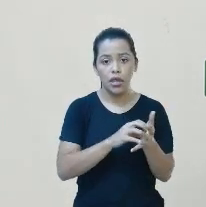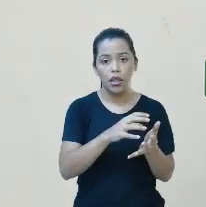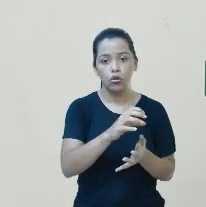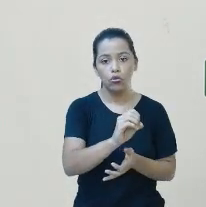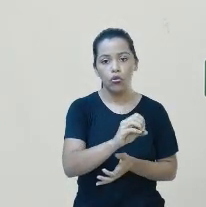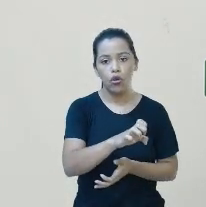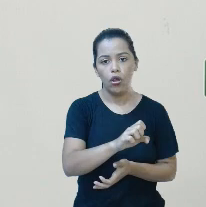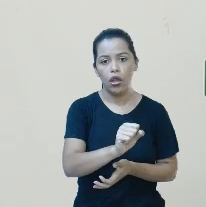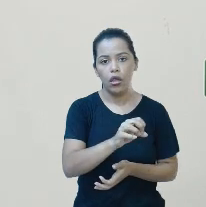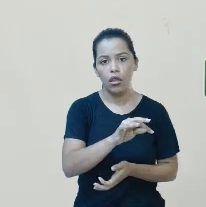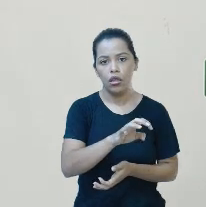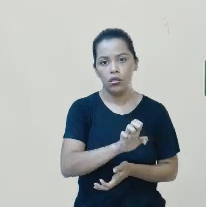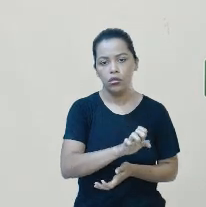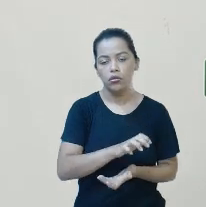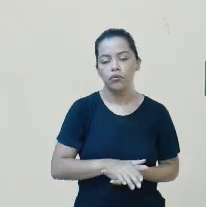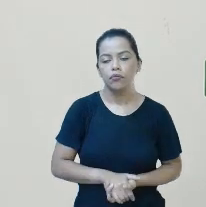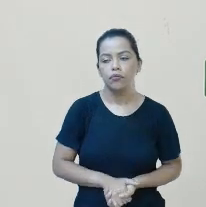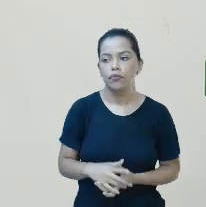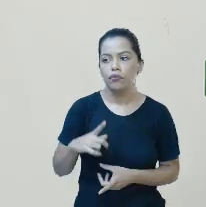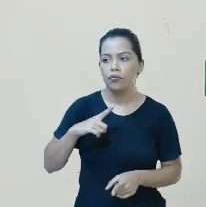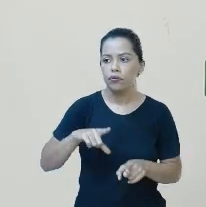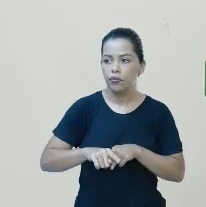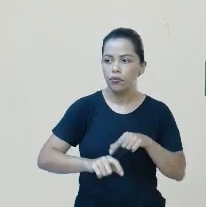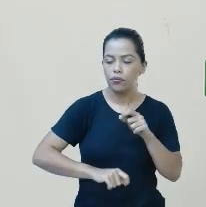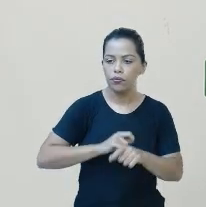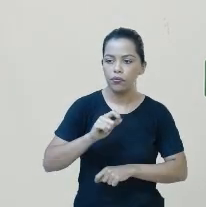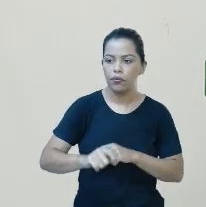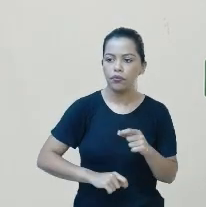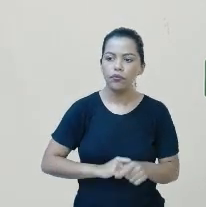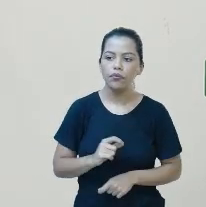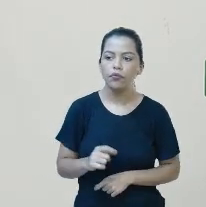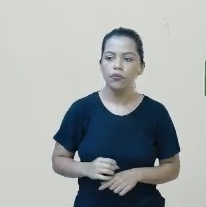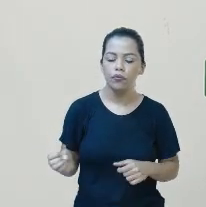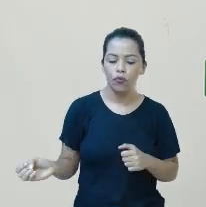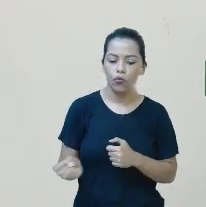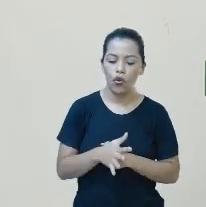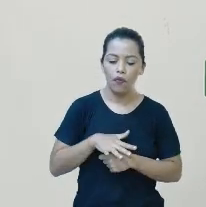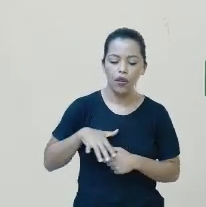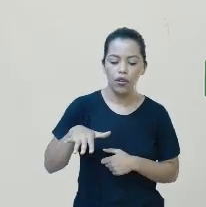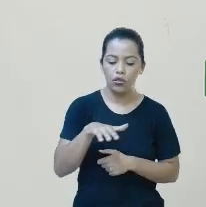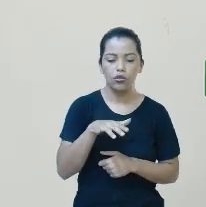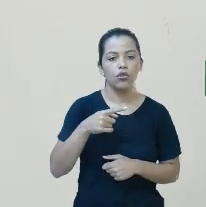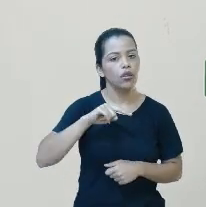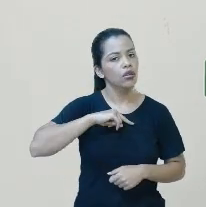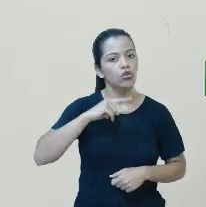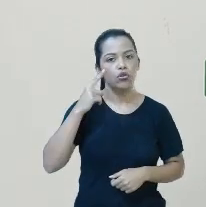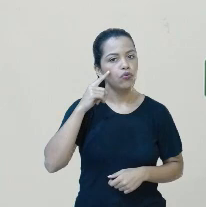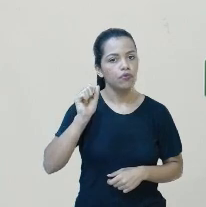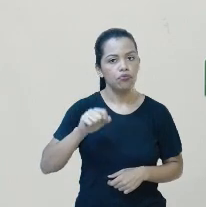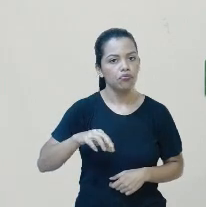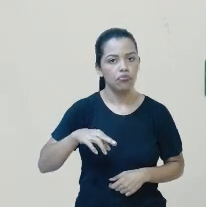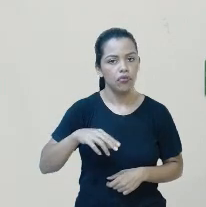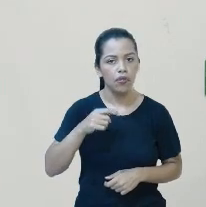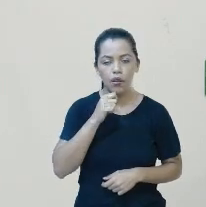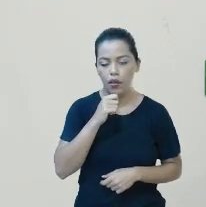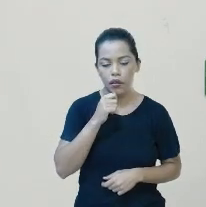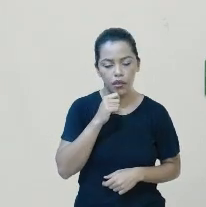Centro-Oeste. Agora temos também uma nova região que ainda não tínhamos trabalhado, mas que também teremos uma